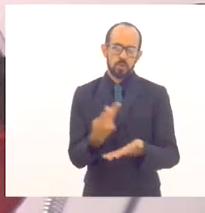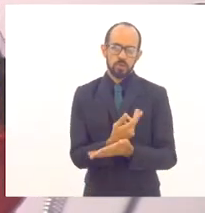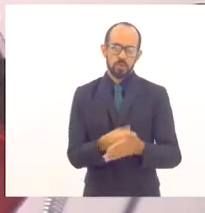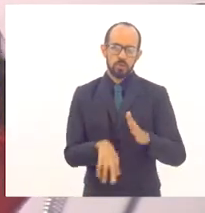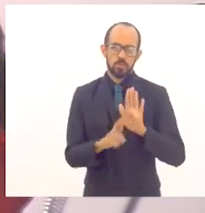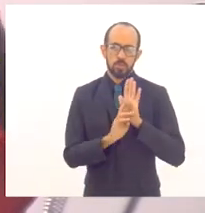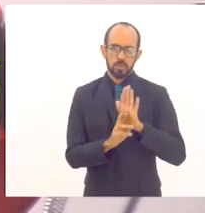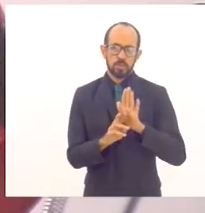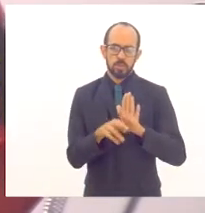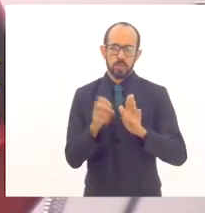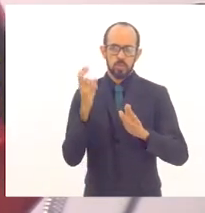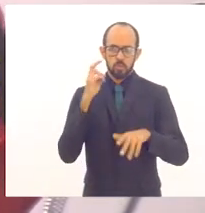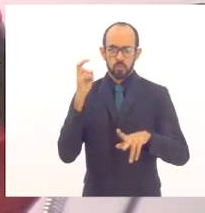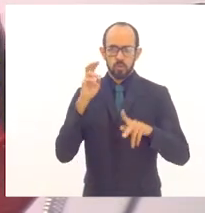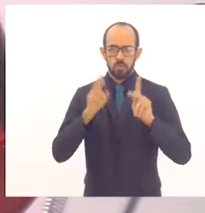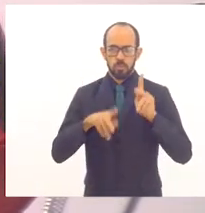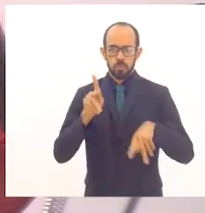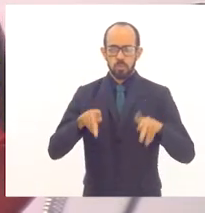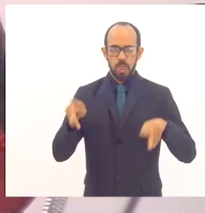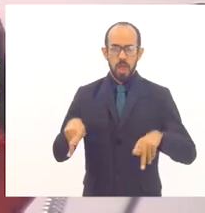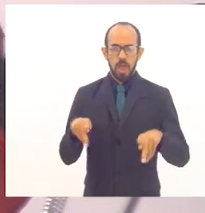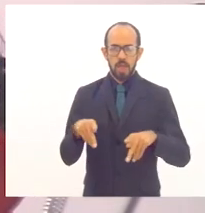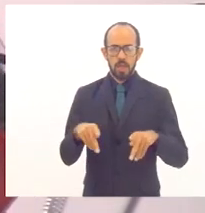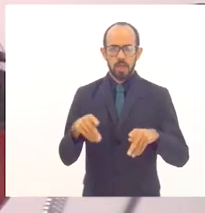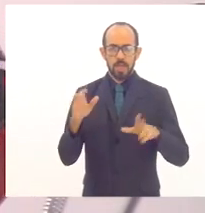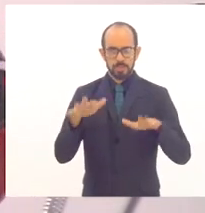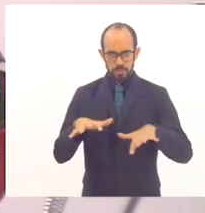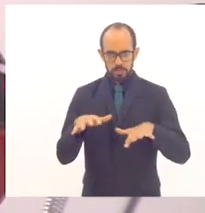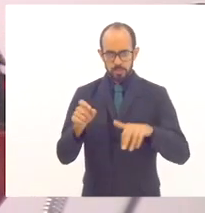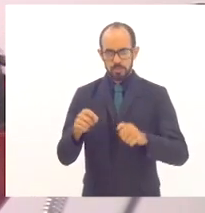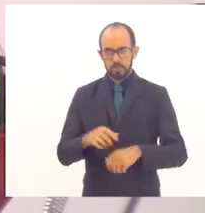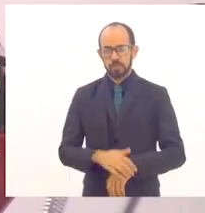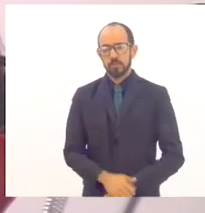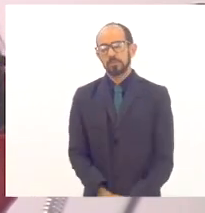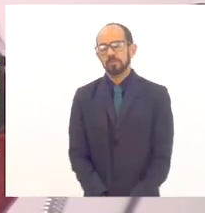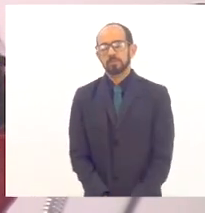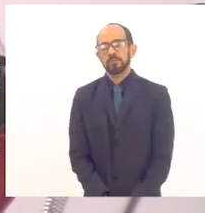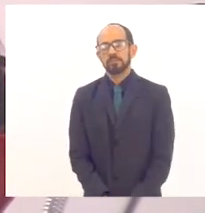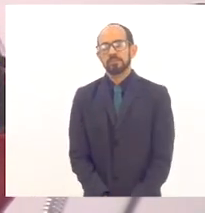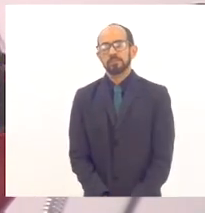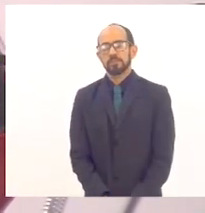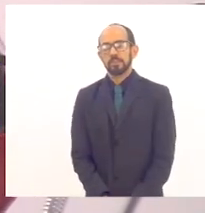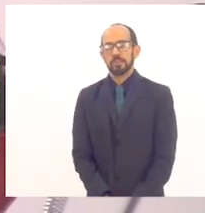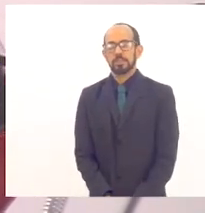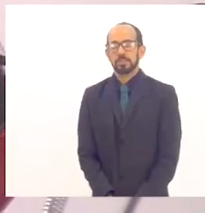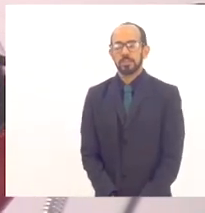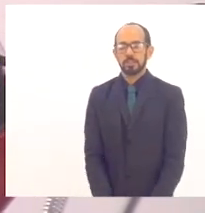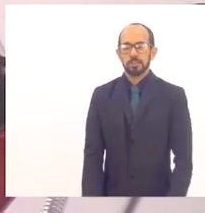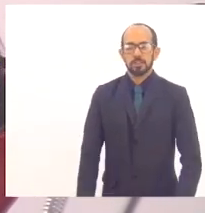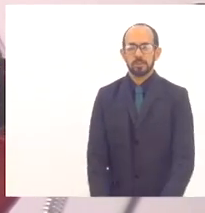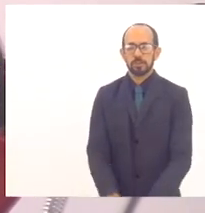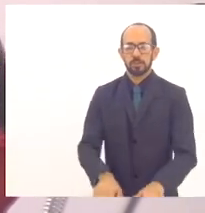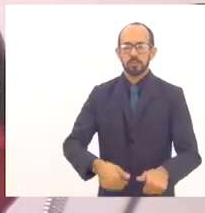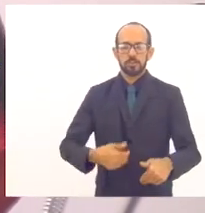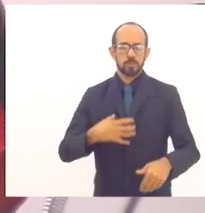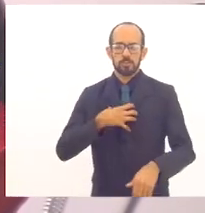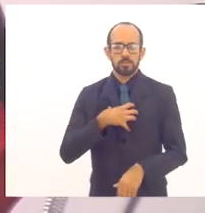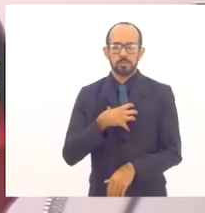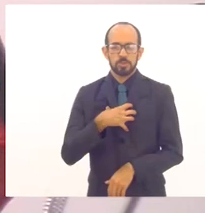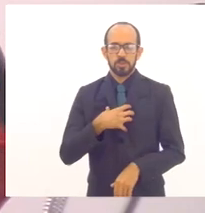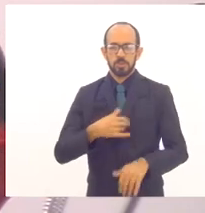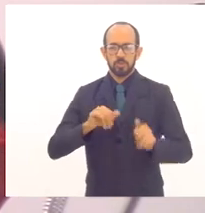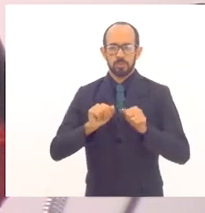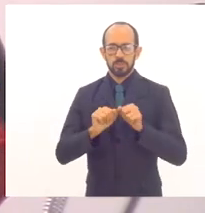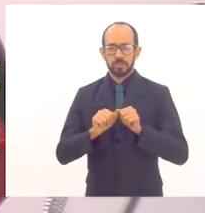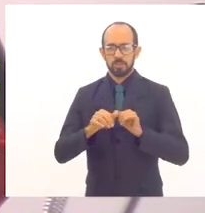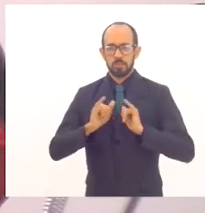cultura popular com tanta votação expressiva como o que vos fala. E não me sinto nenhum fazendo